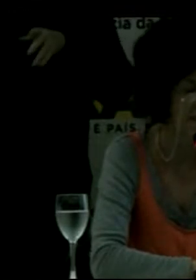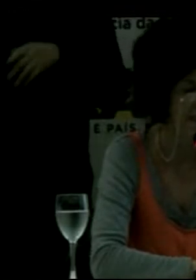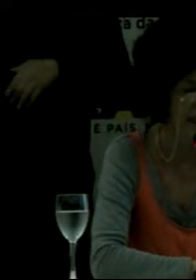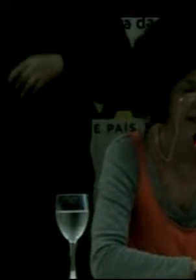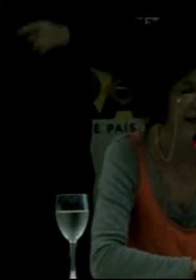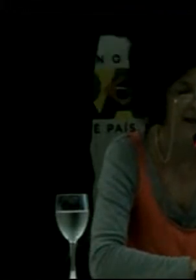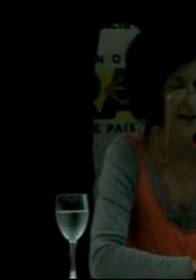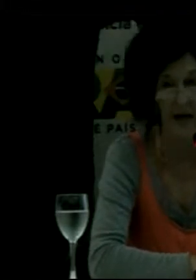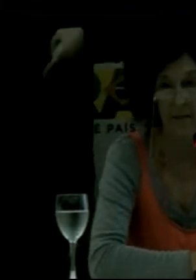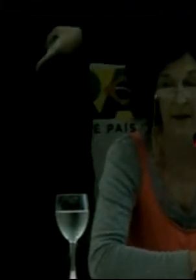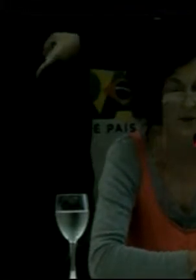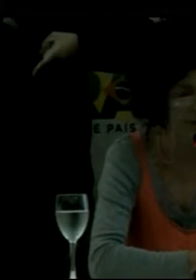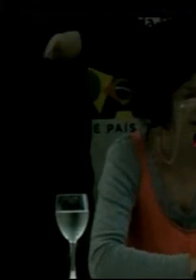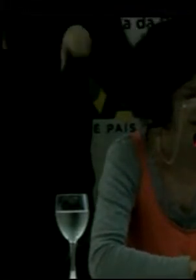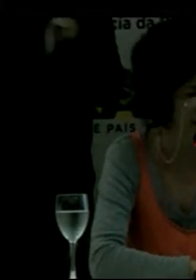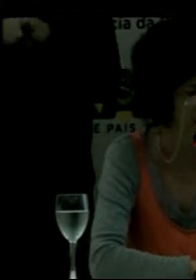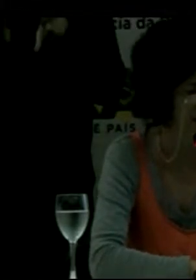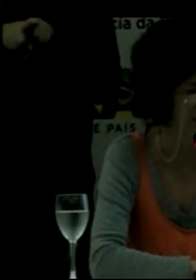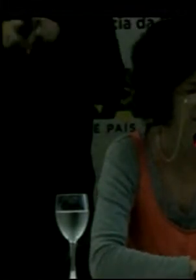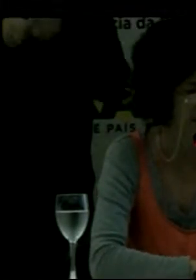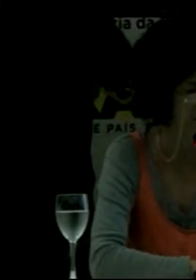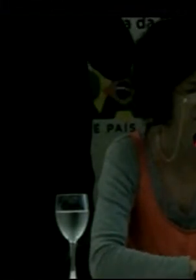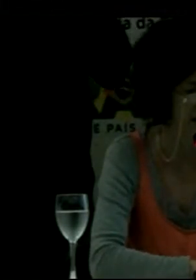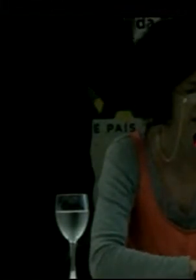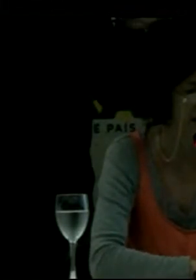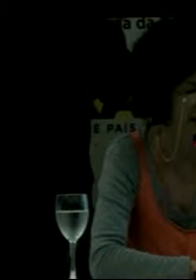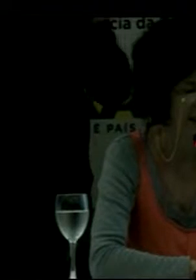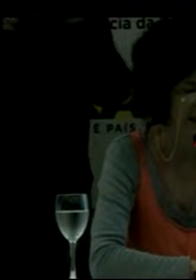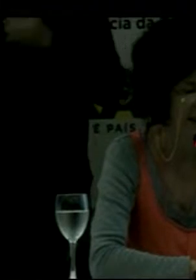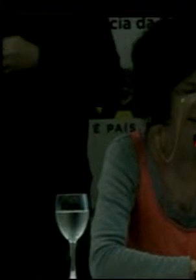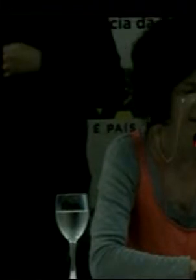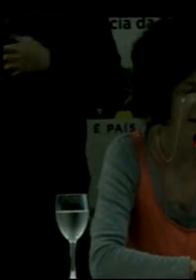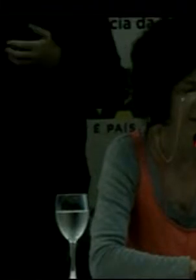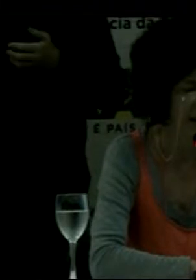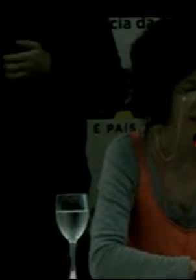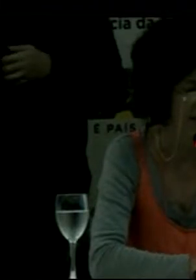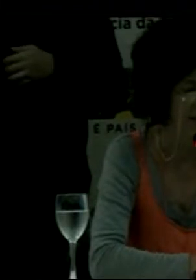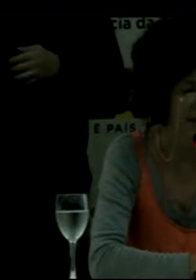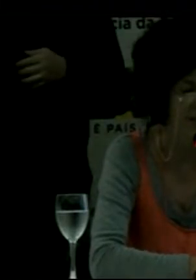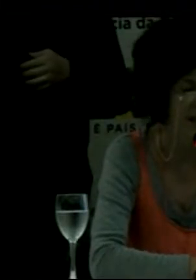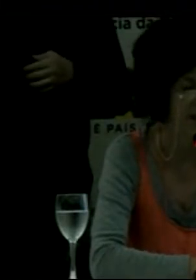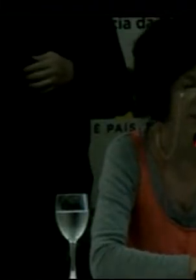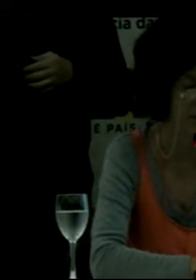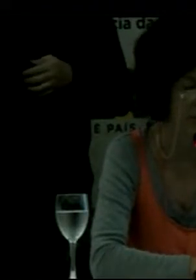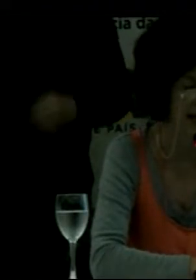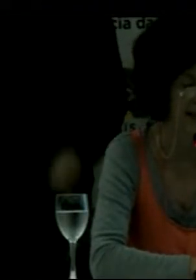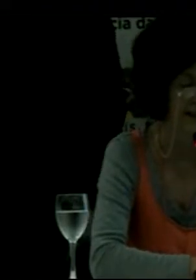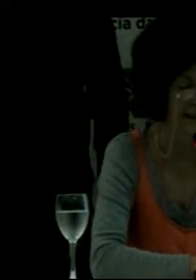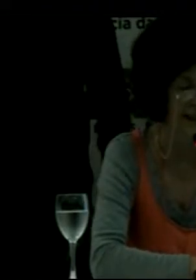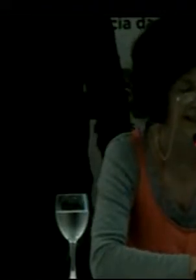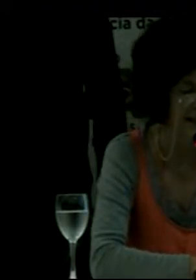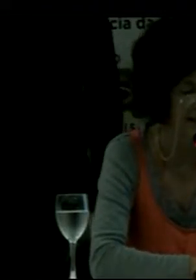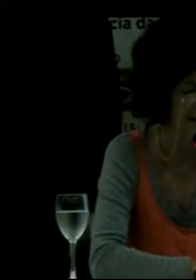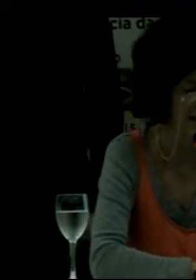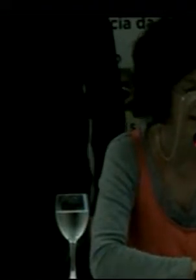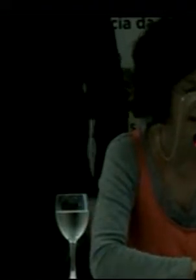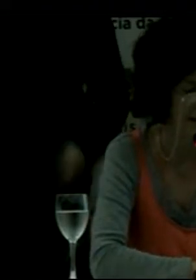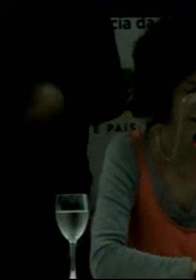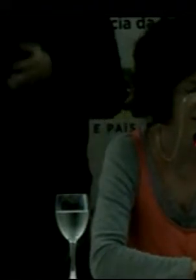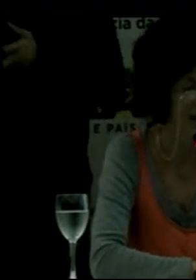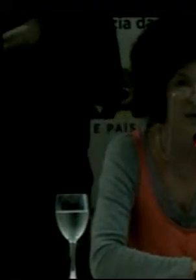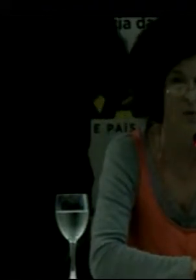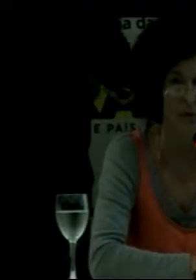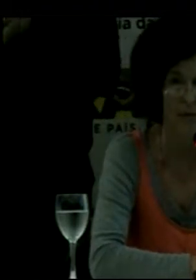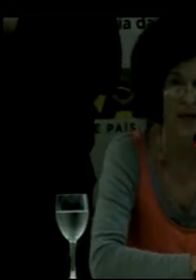homogeneizador. E a abertura seria o princípio básico dele. Contemplaria uma participação popular e cidadã